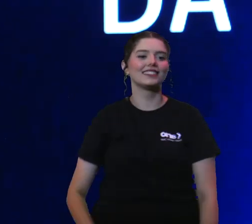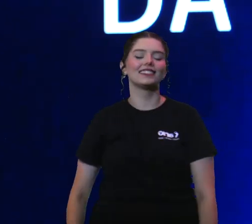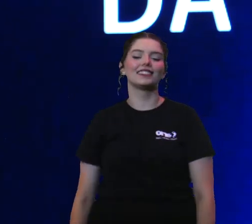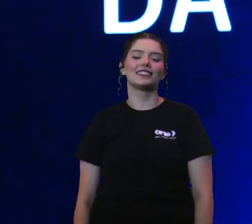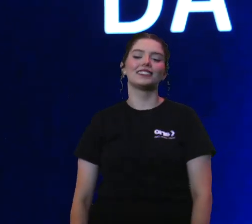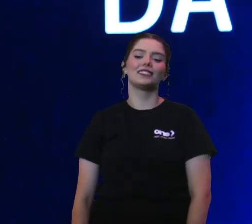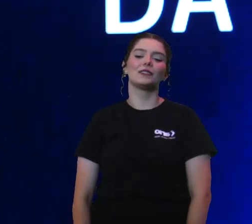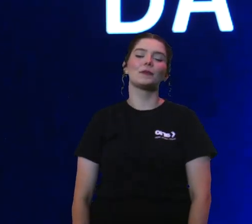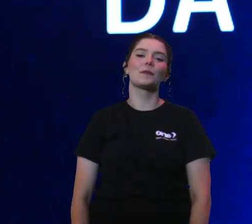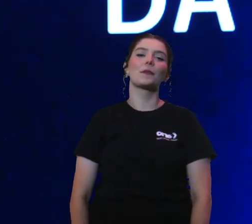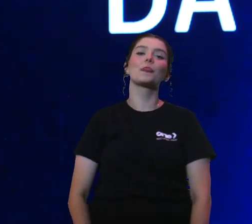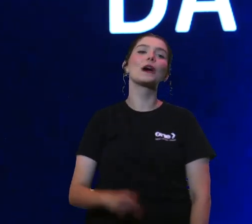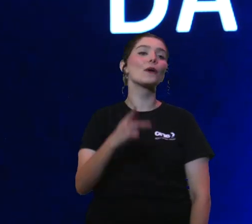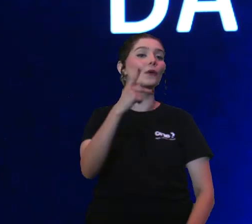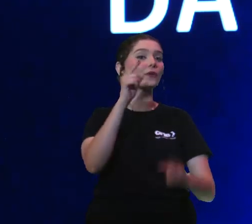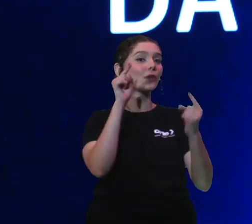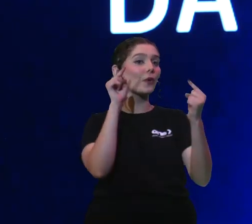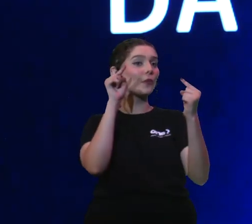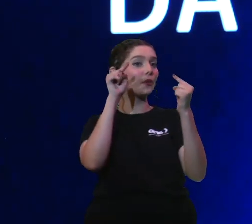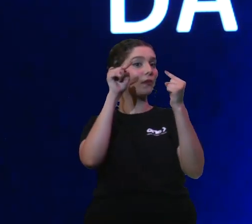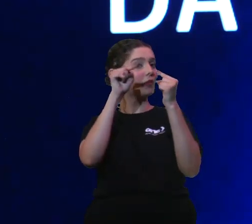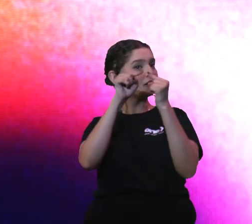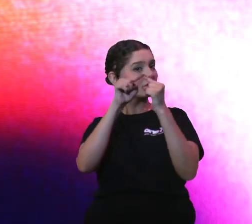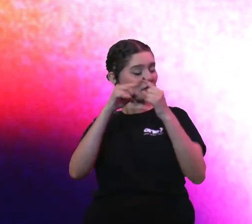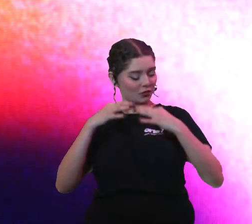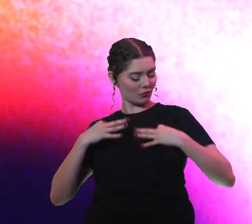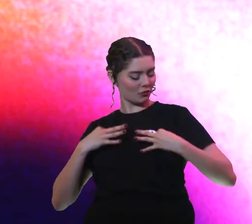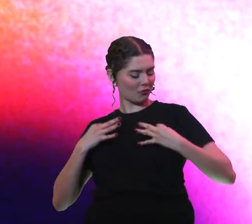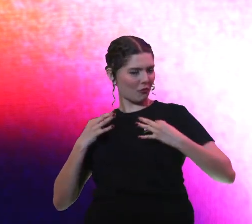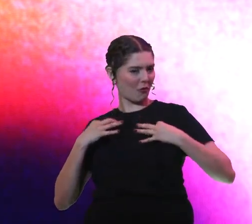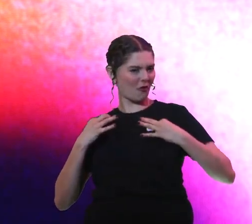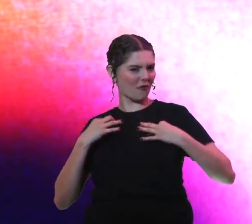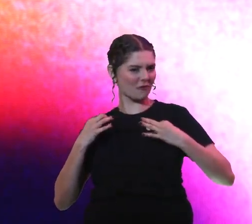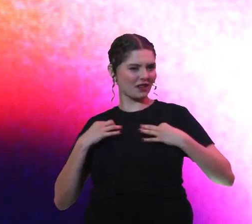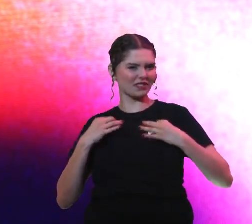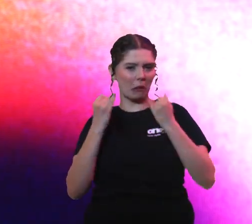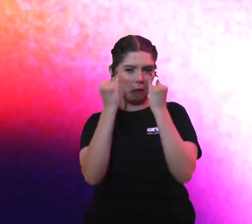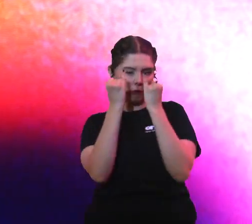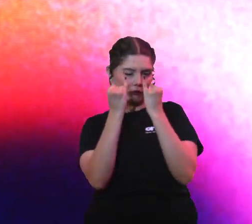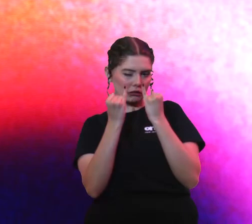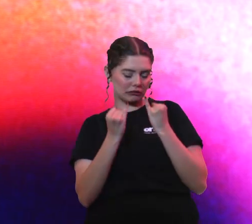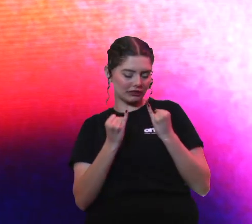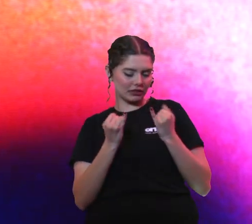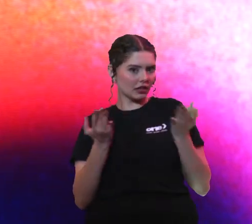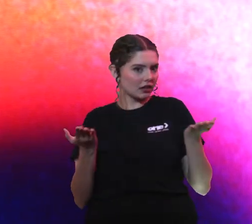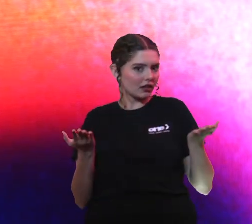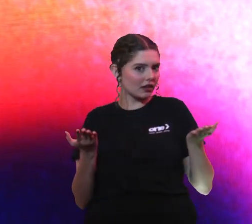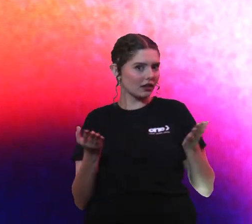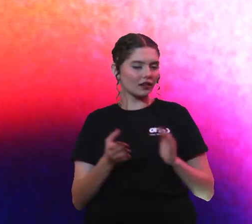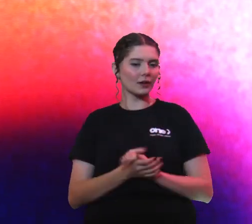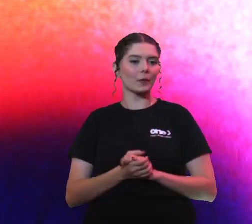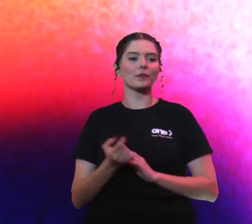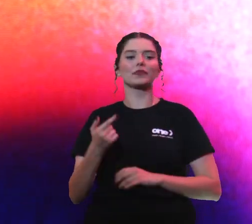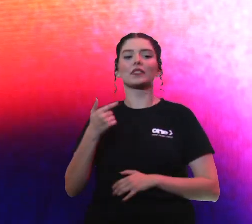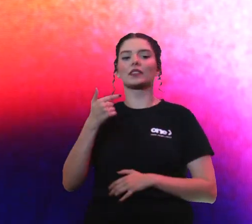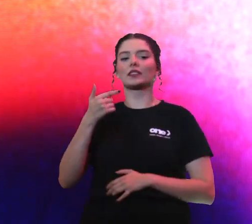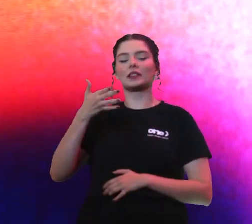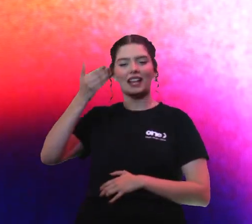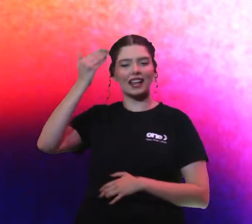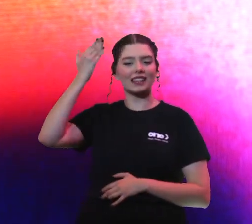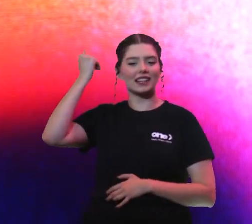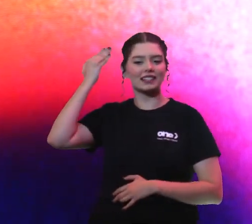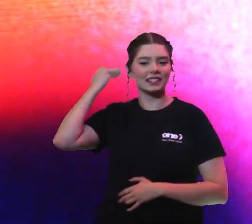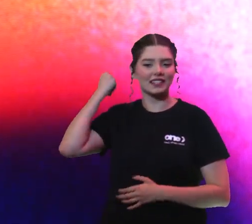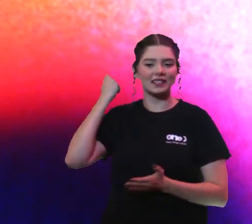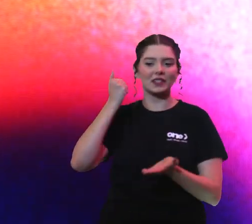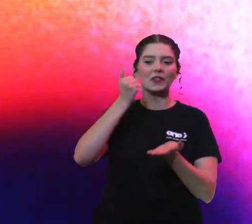Qual é o propósito por trás de roupas como essa? Eu lembro quando eu comecei a namorar com a minha esposa, aproveitar que ela foi